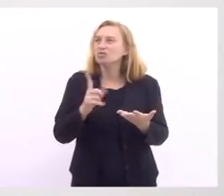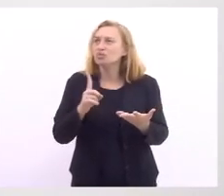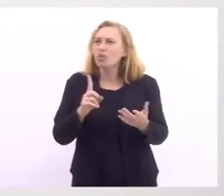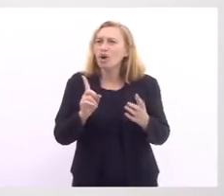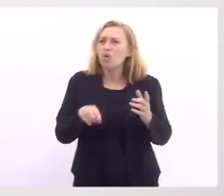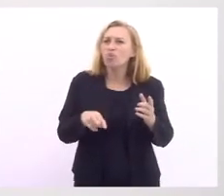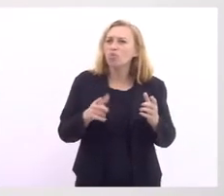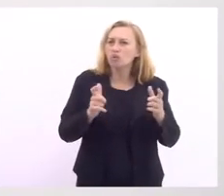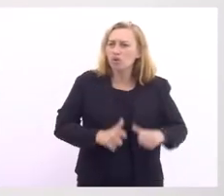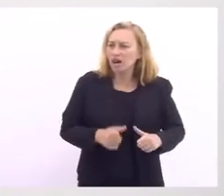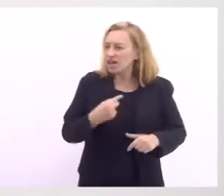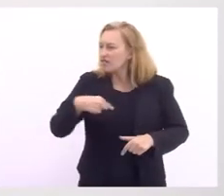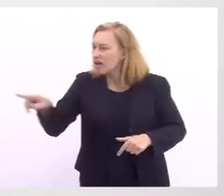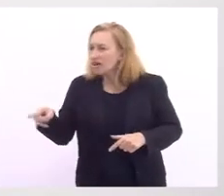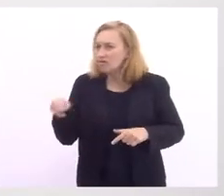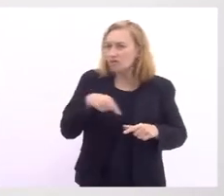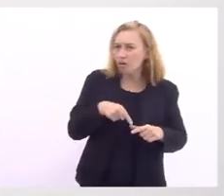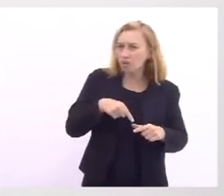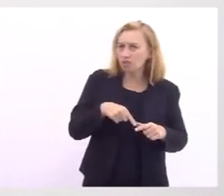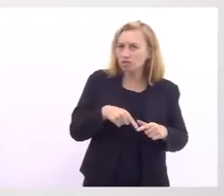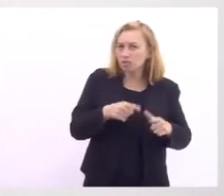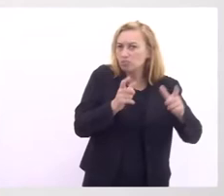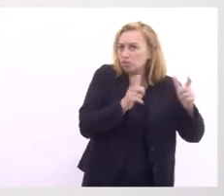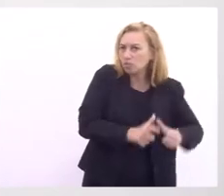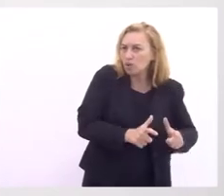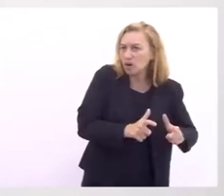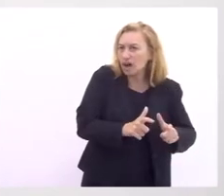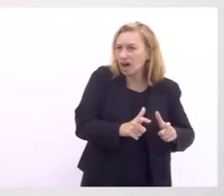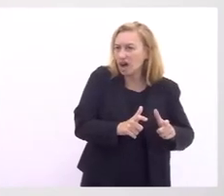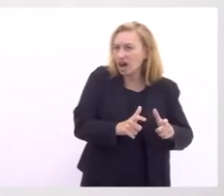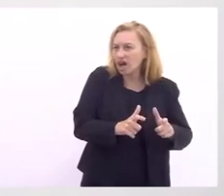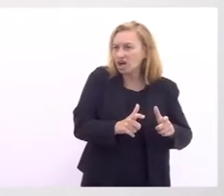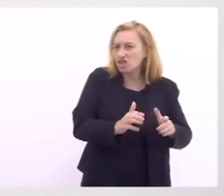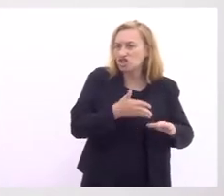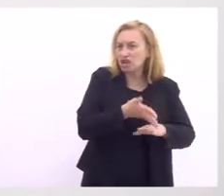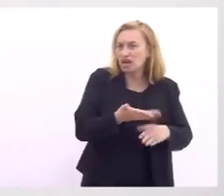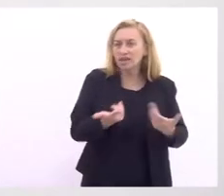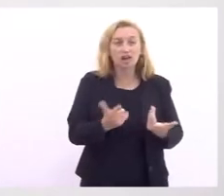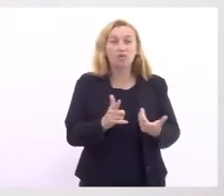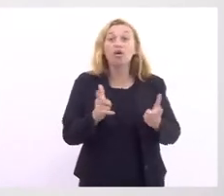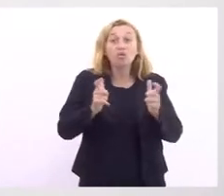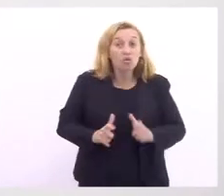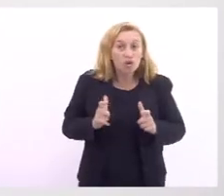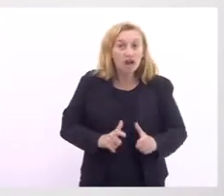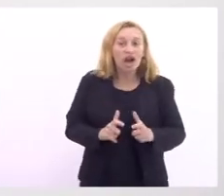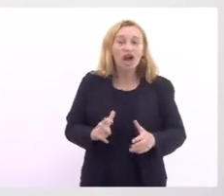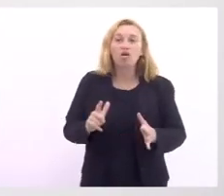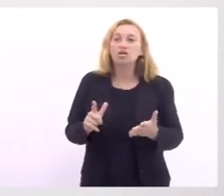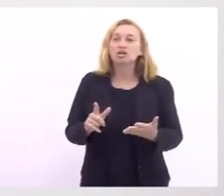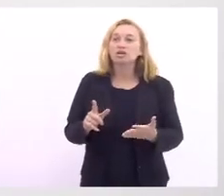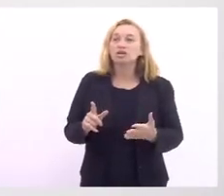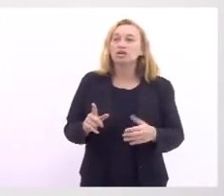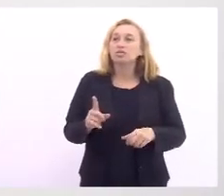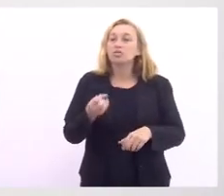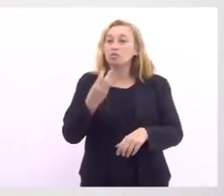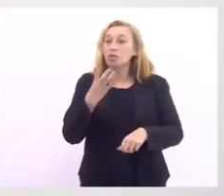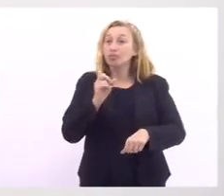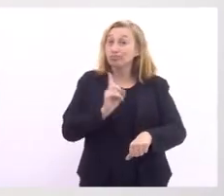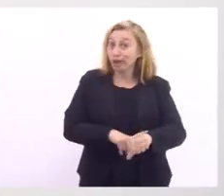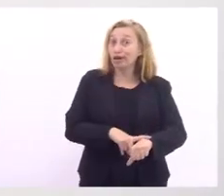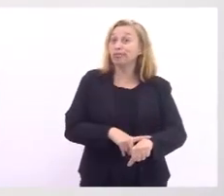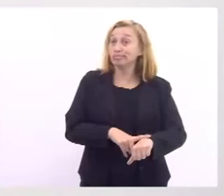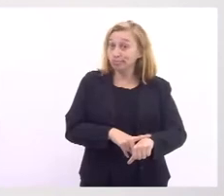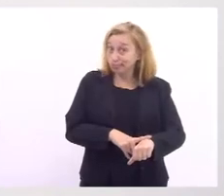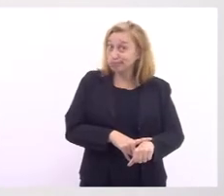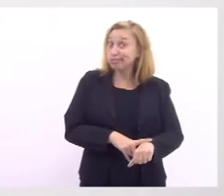um lugar onde a gente vai eu volto ao de um para o para eu chegar em algum lugar é um lugar efetivamente onde a gente passa boa parte do